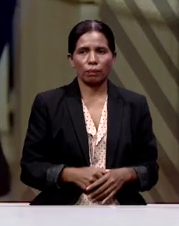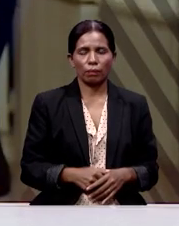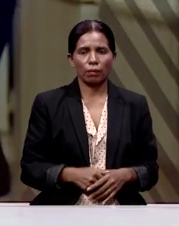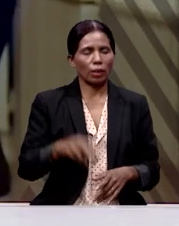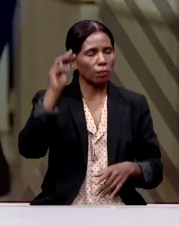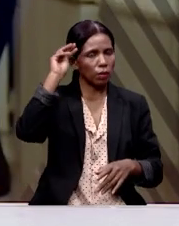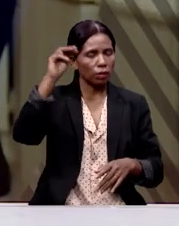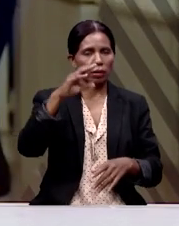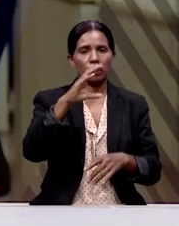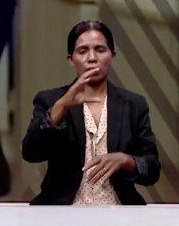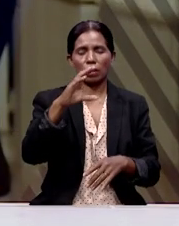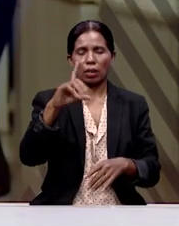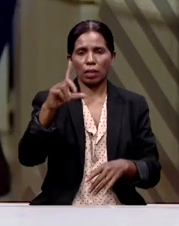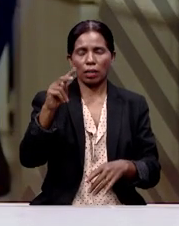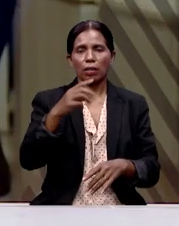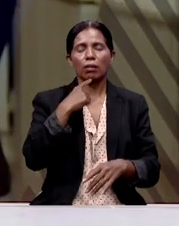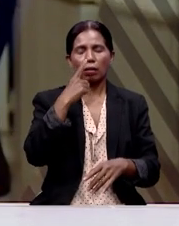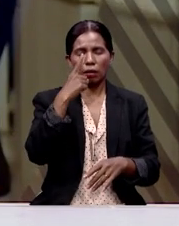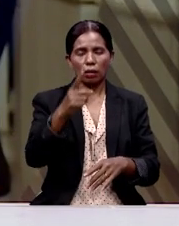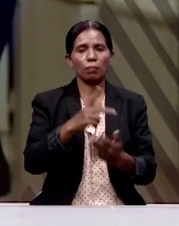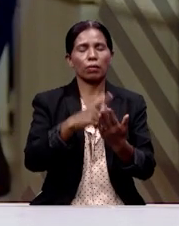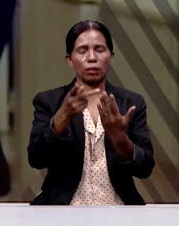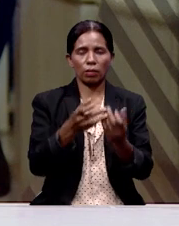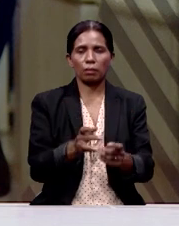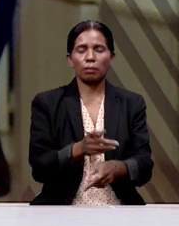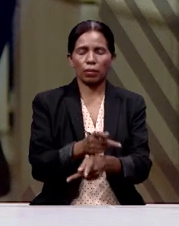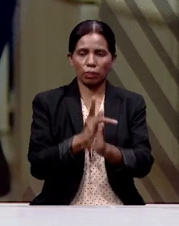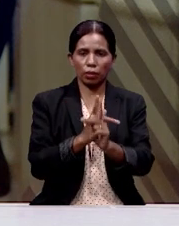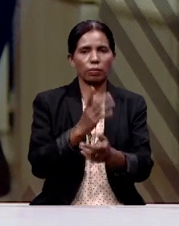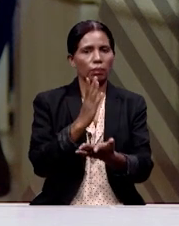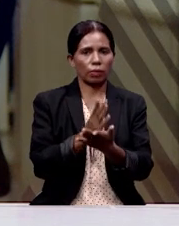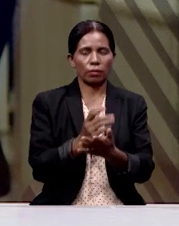Ministro do Comércio na Indústria reconhece programa Crédito Suave parado.